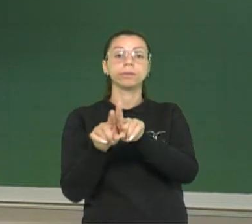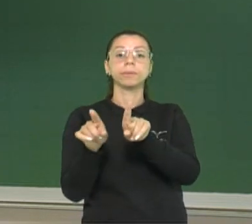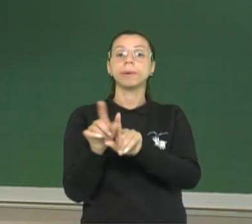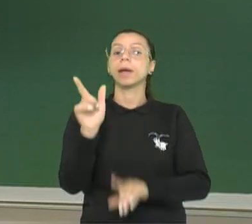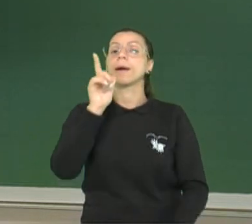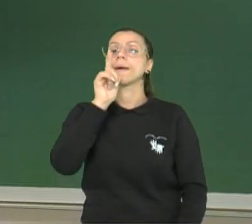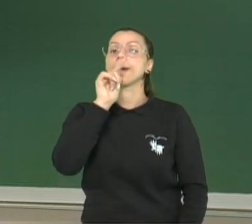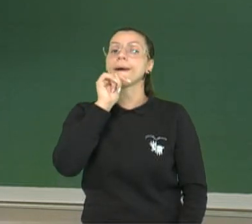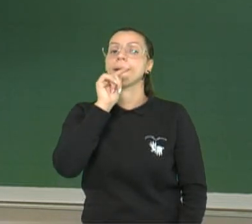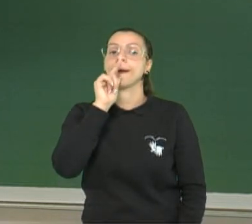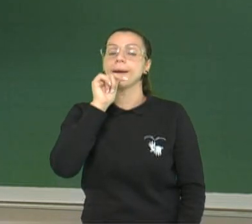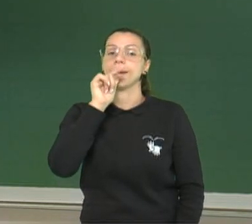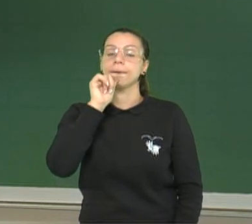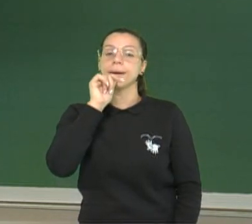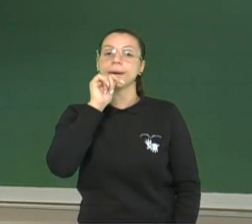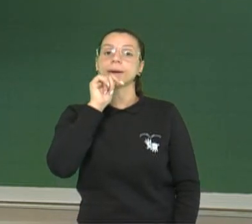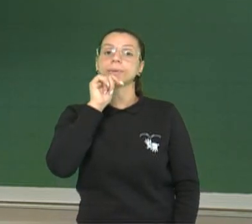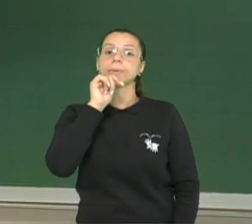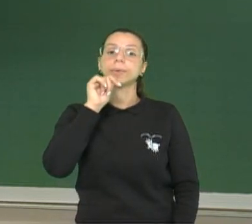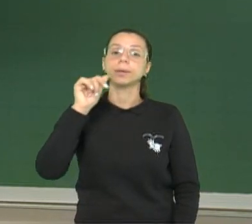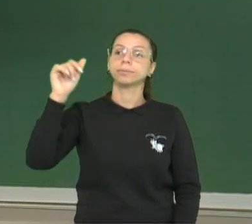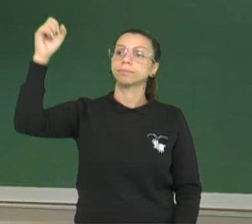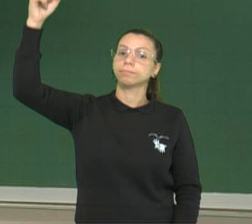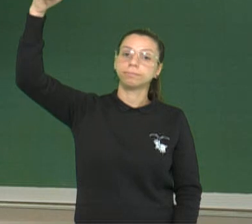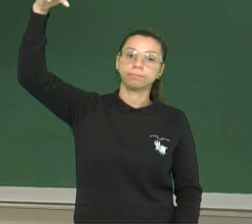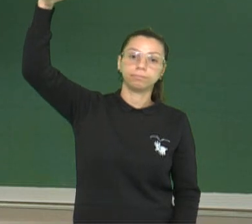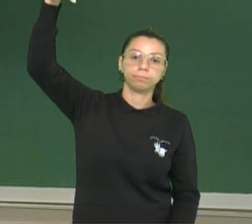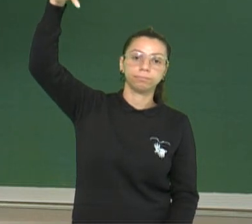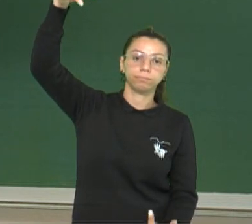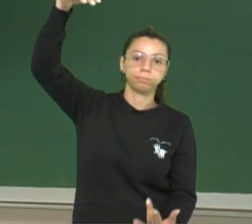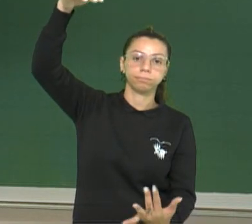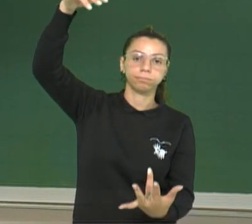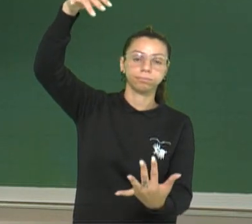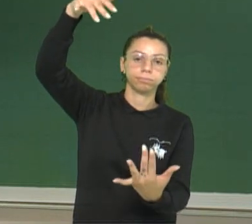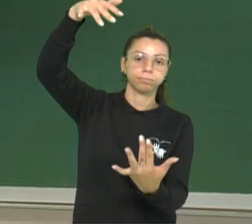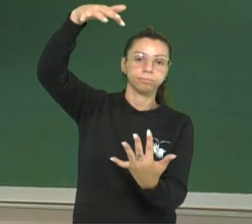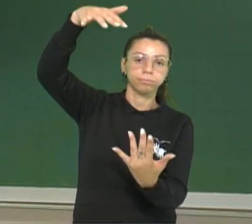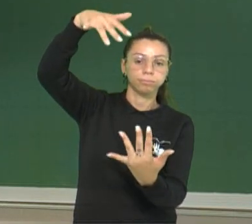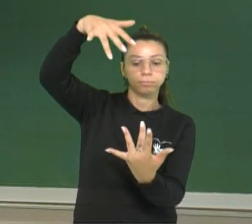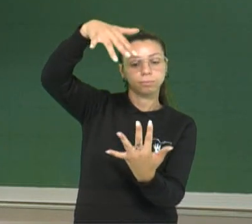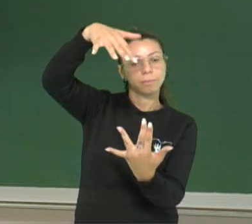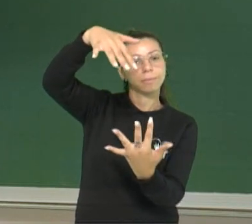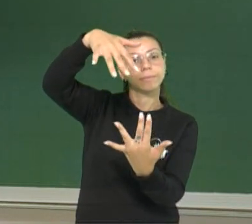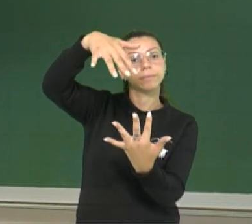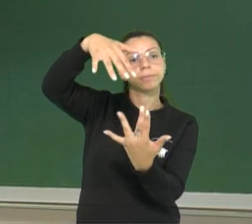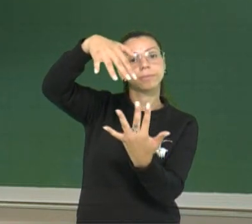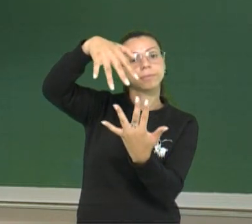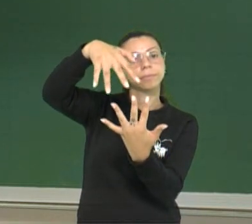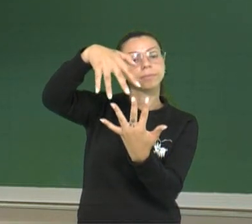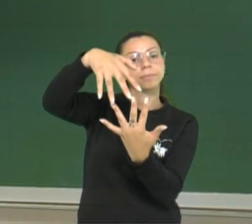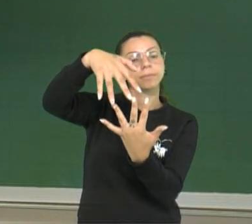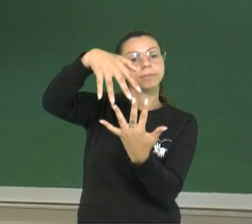água infiltre nesse solo. Todos esses processos em conjunto vão